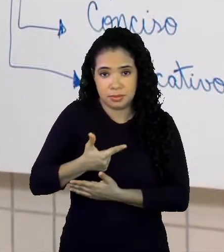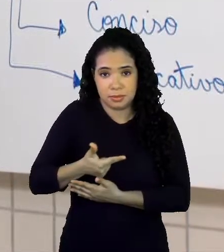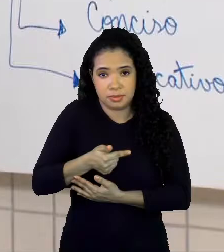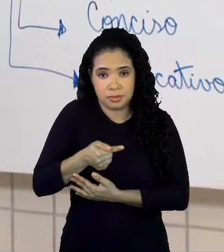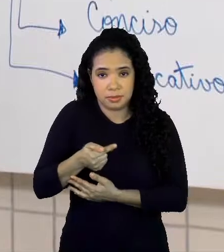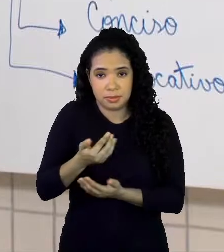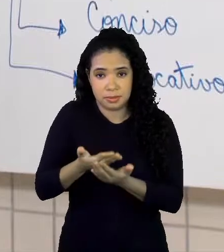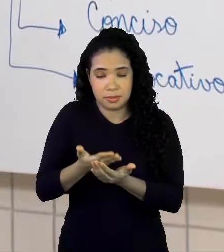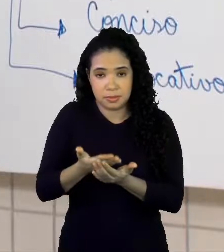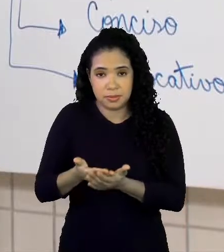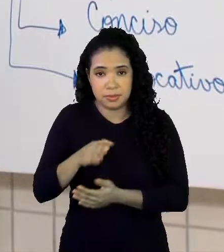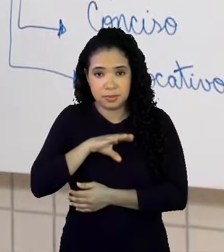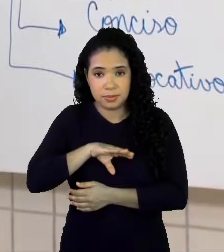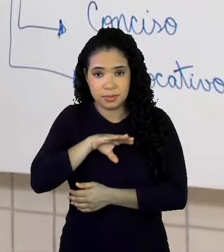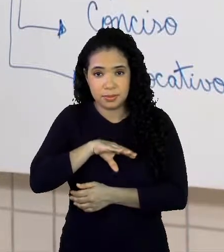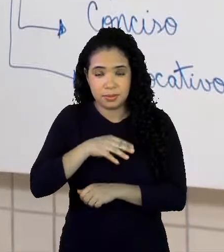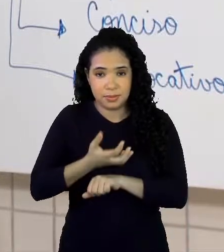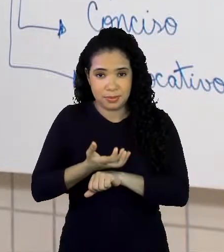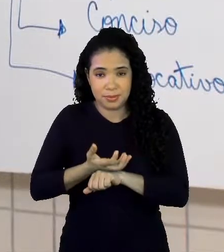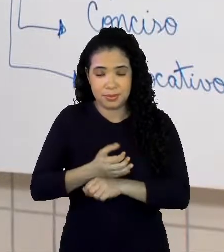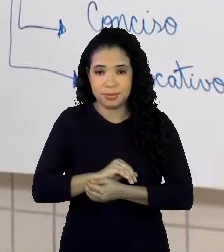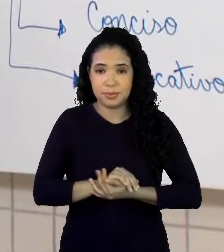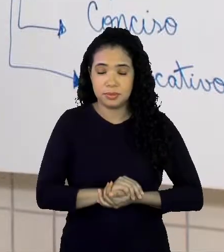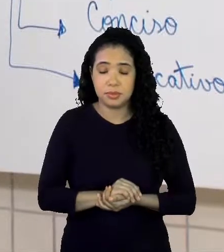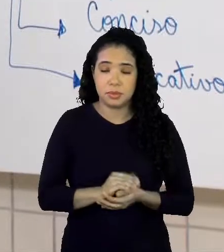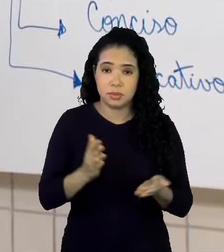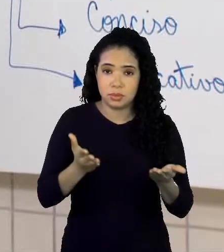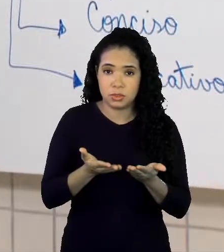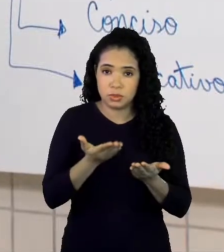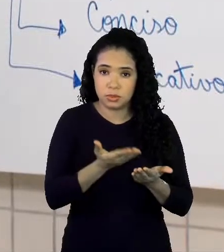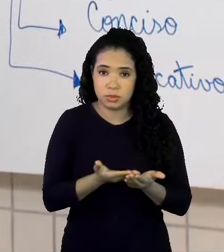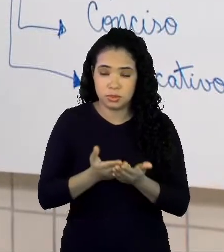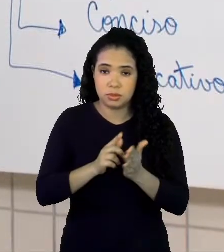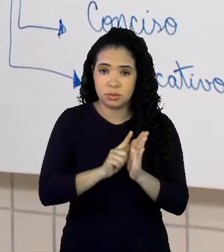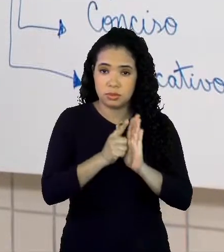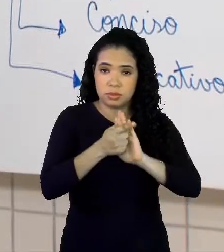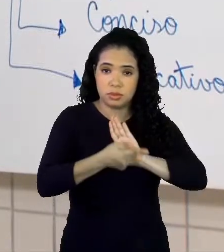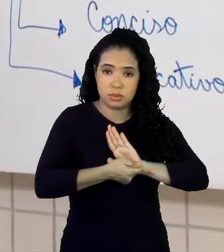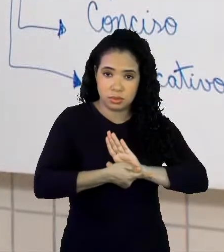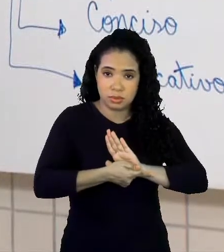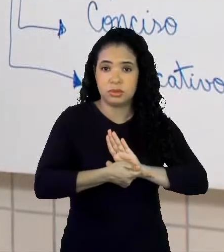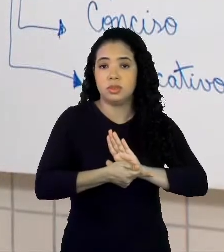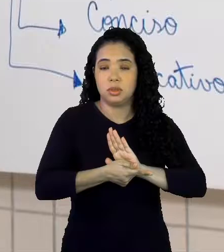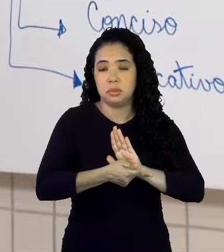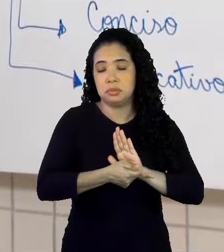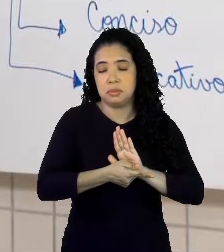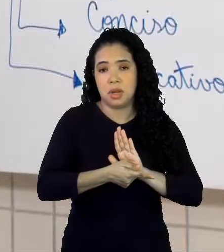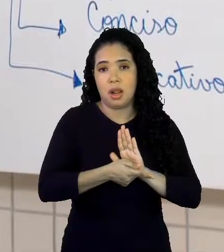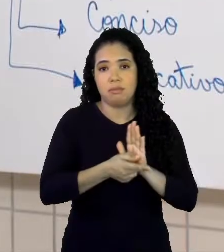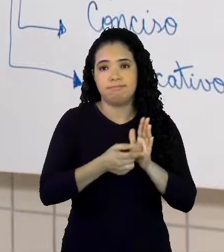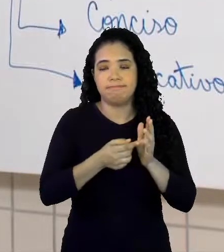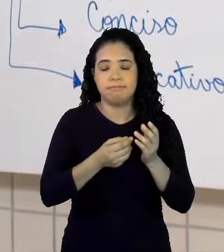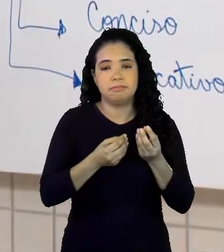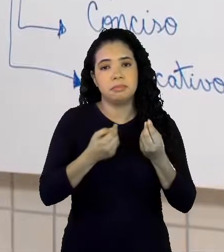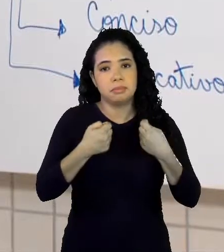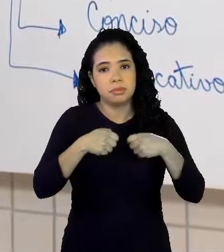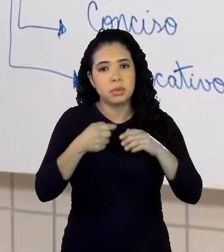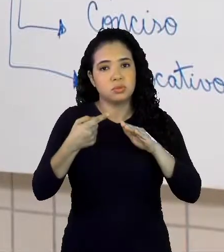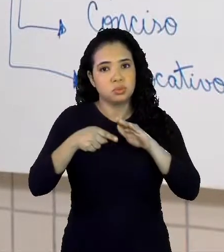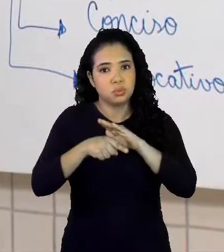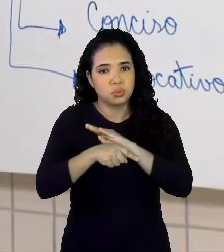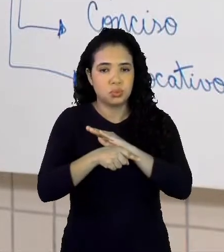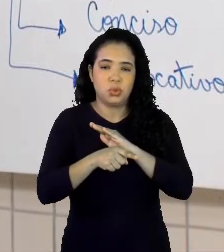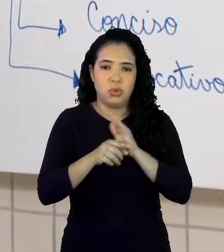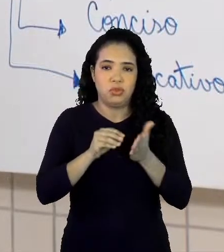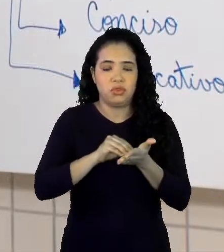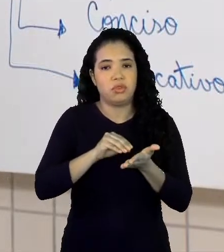de língua portuguesa. Hoje nós vamos estudar um gênero que não é tão estudado, que é o mini-conto.